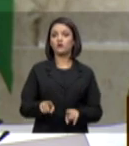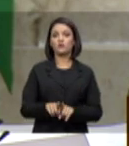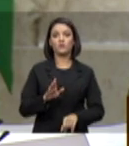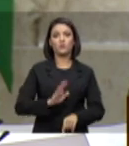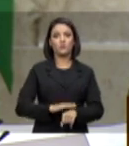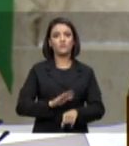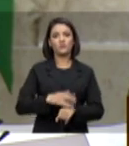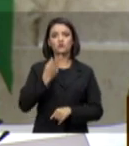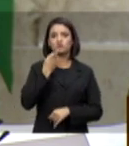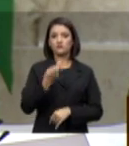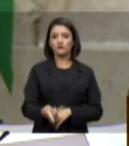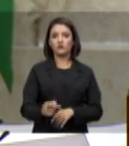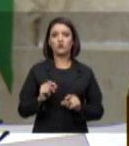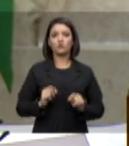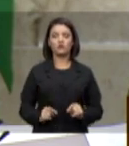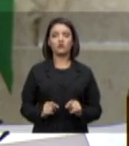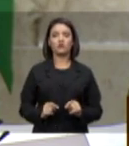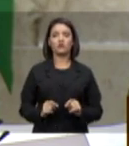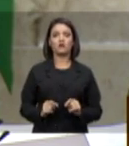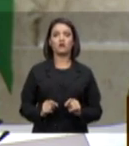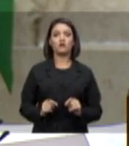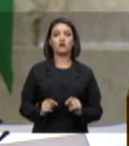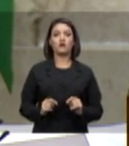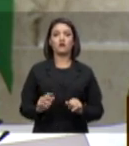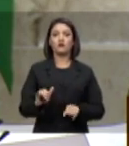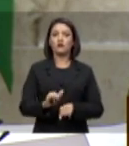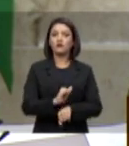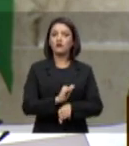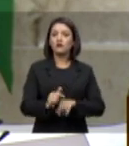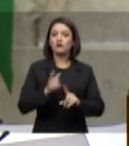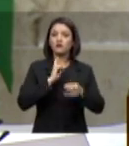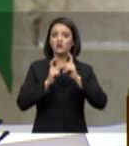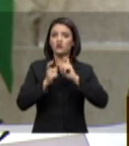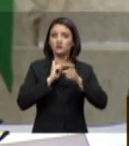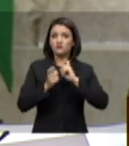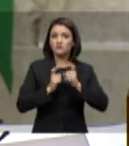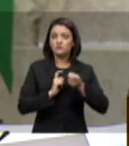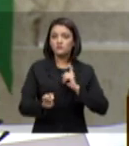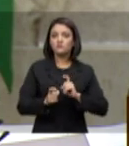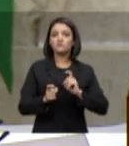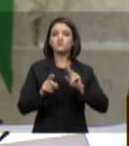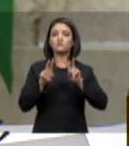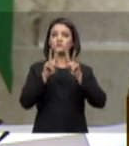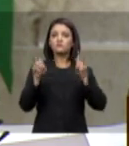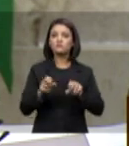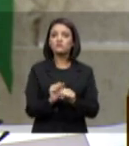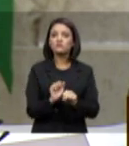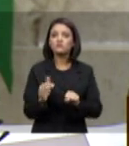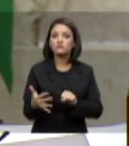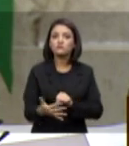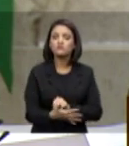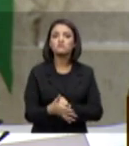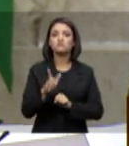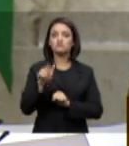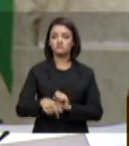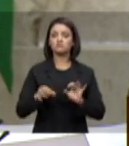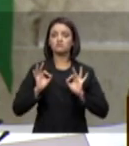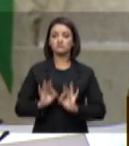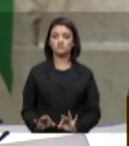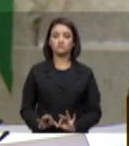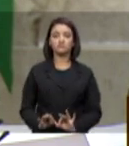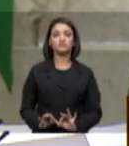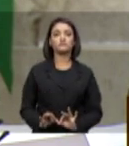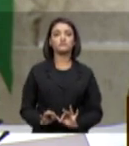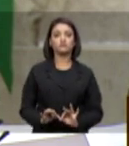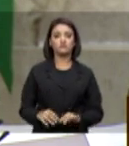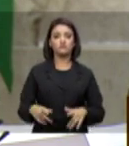dizer que os atos da administração pública em matéria sanitária possuem presunção de legitimidade